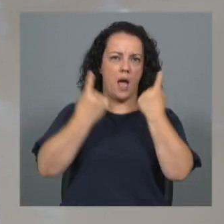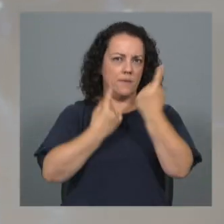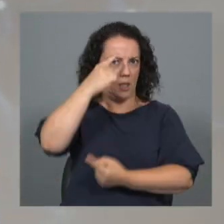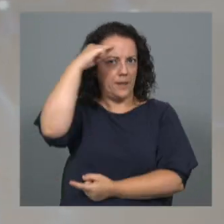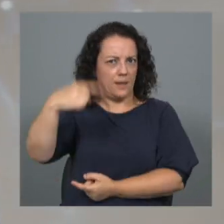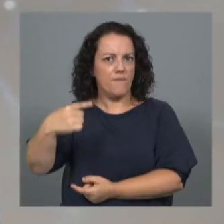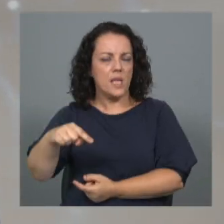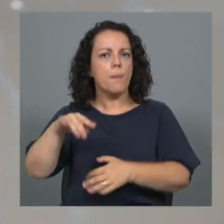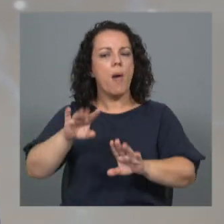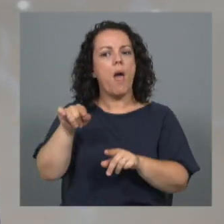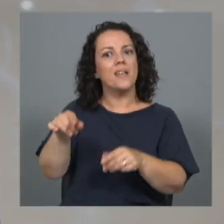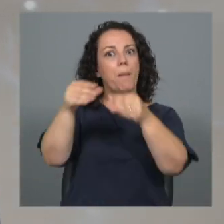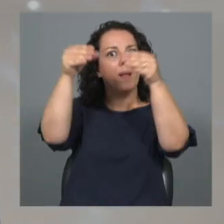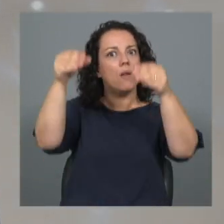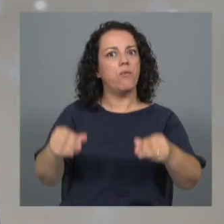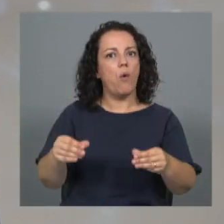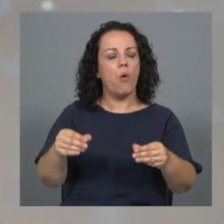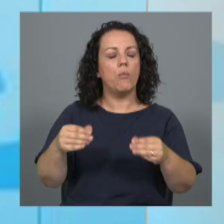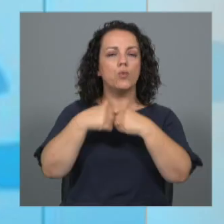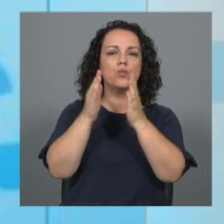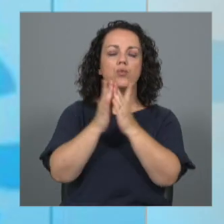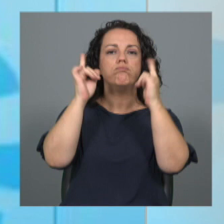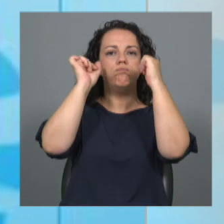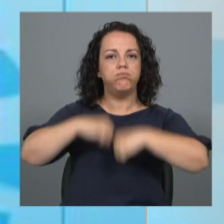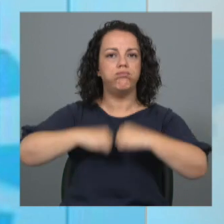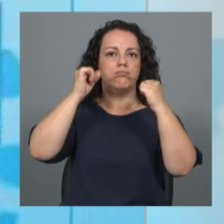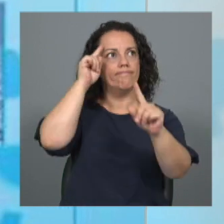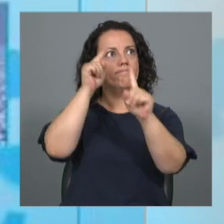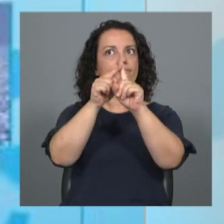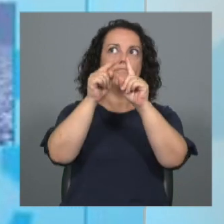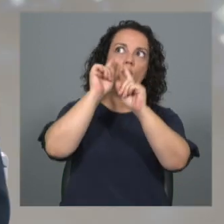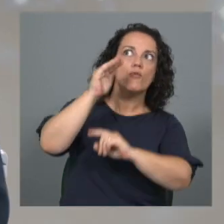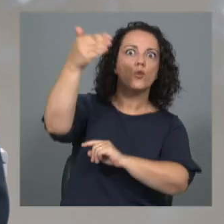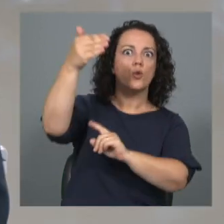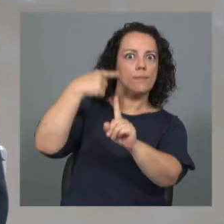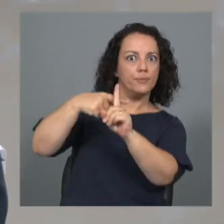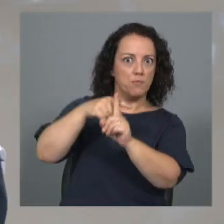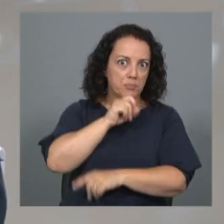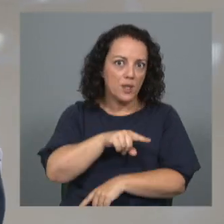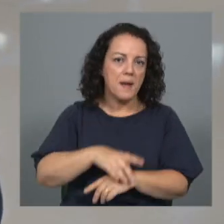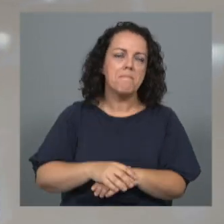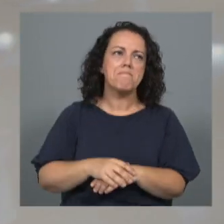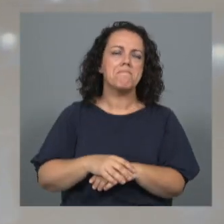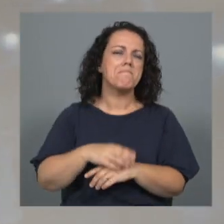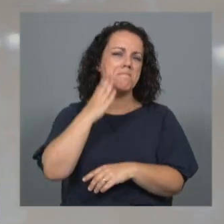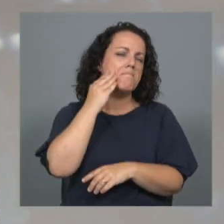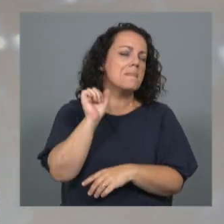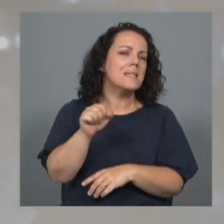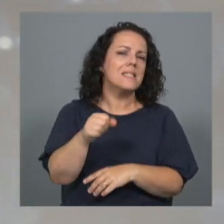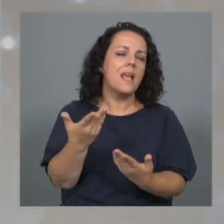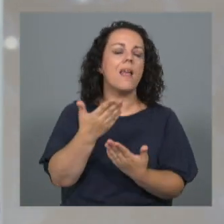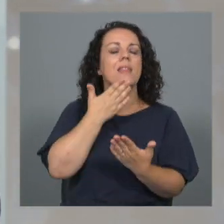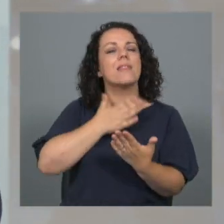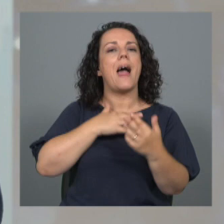unanimidade nesta plataforma realmente permite ver o futuro com otimismo? Eu diria que sim, permite vê-lo com esperança.